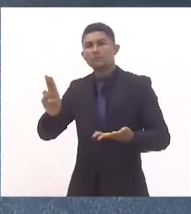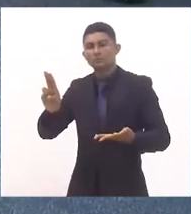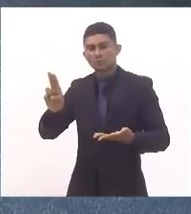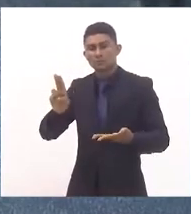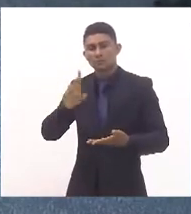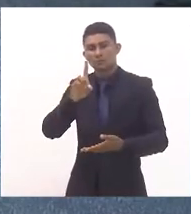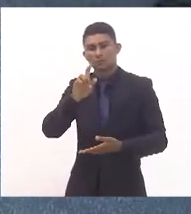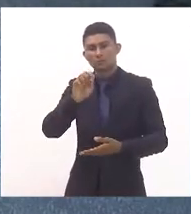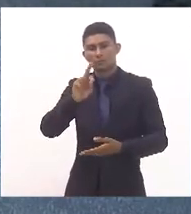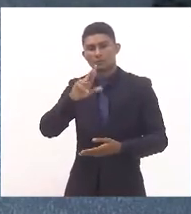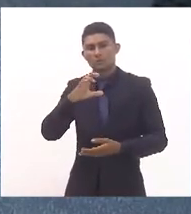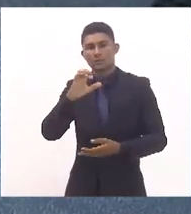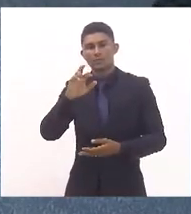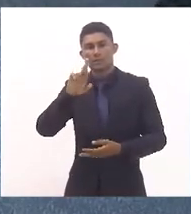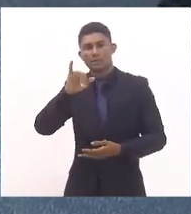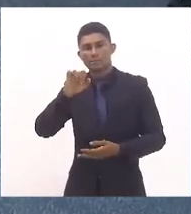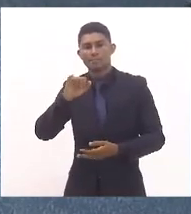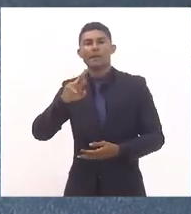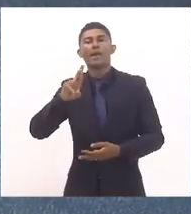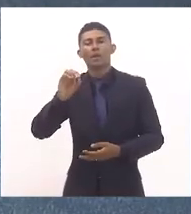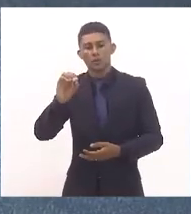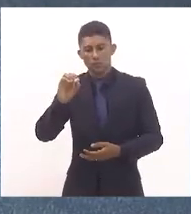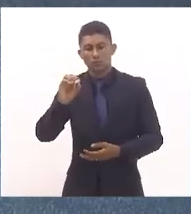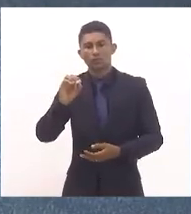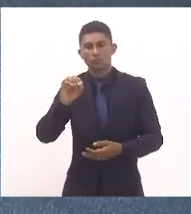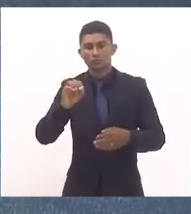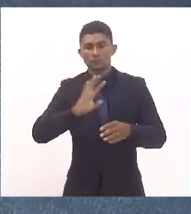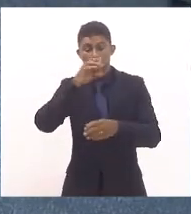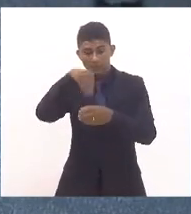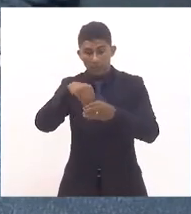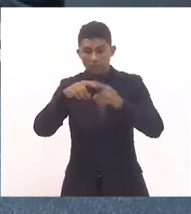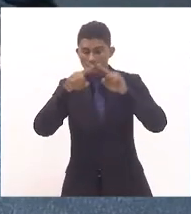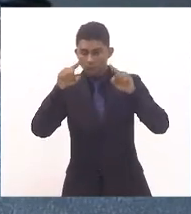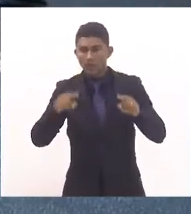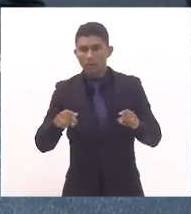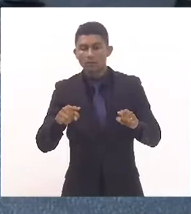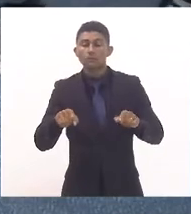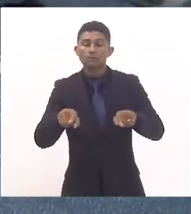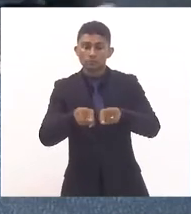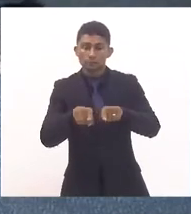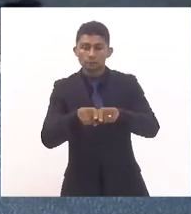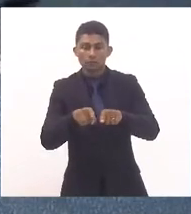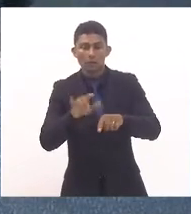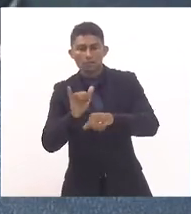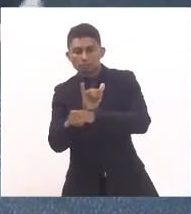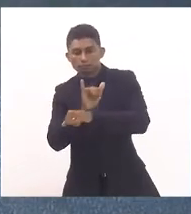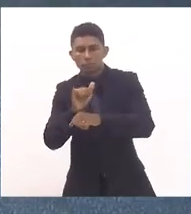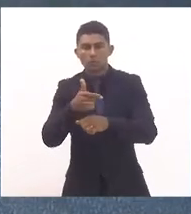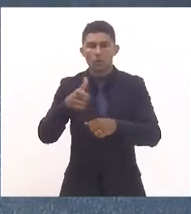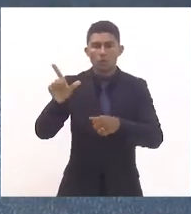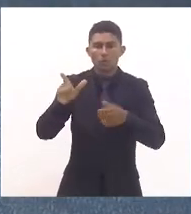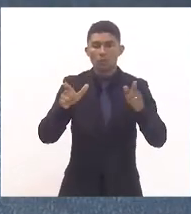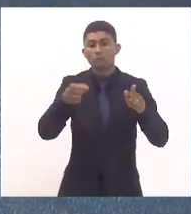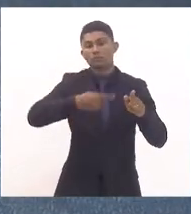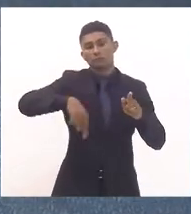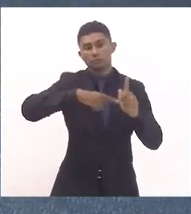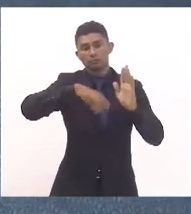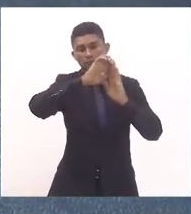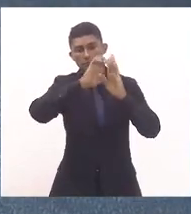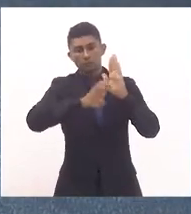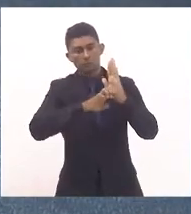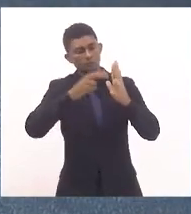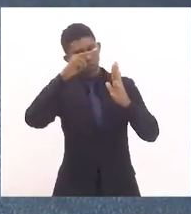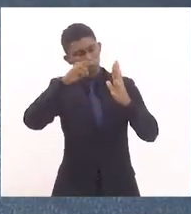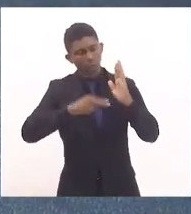Darcy Ribeiro, UENF, e da outras providências. Da análise das emendas, nós constatamos na comissão que